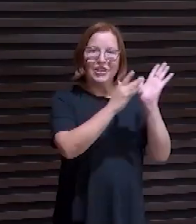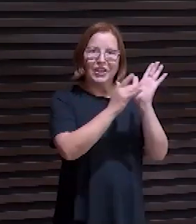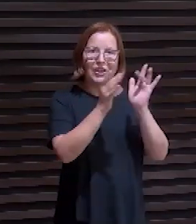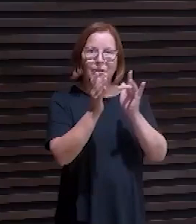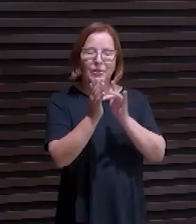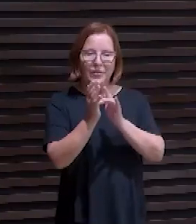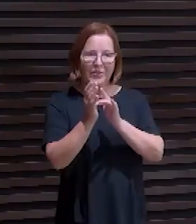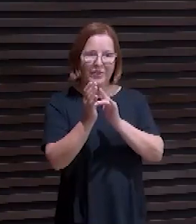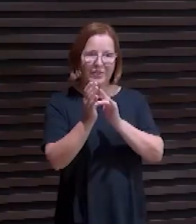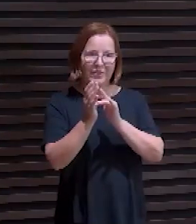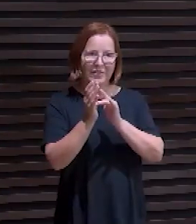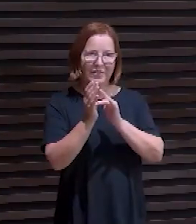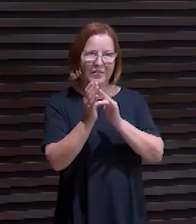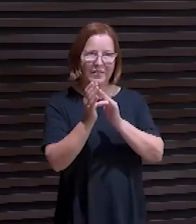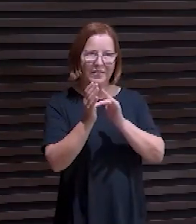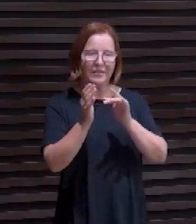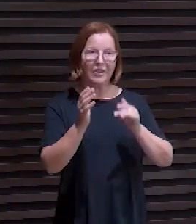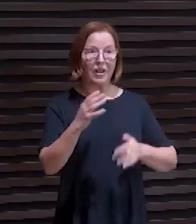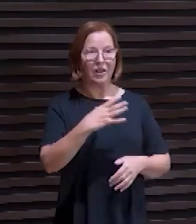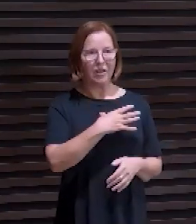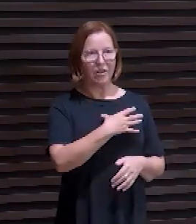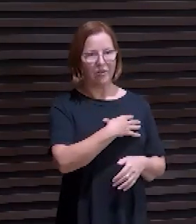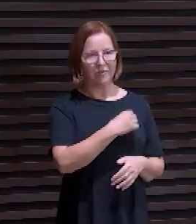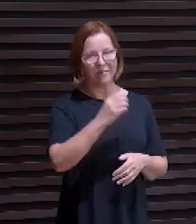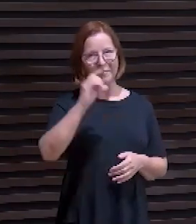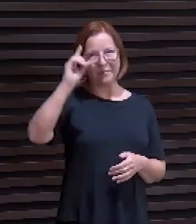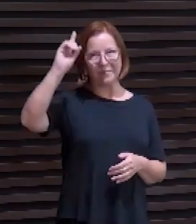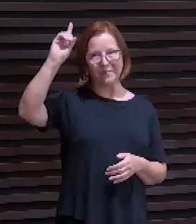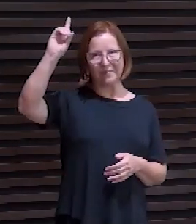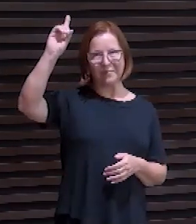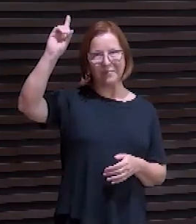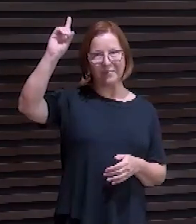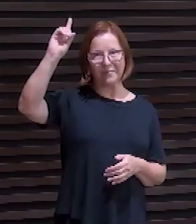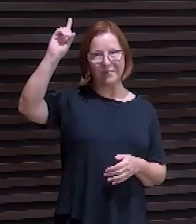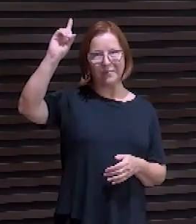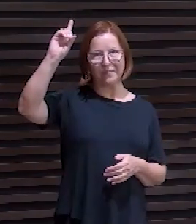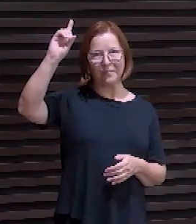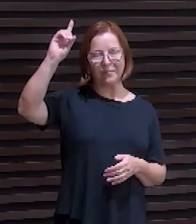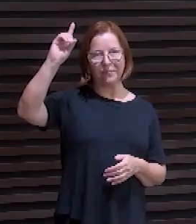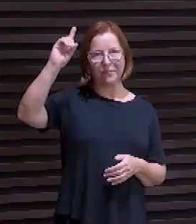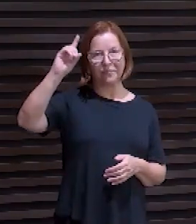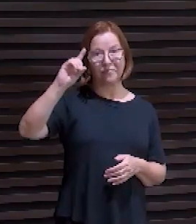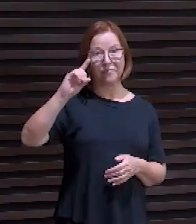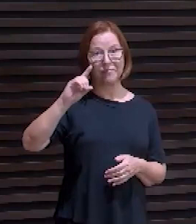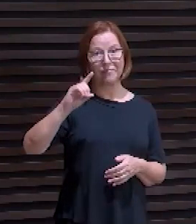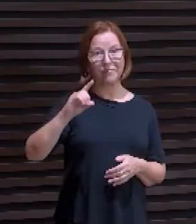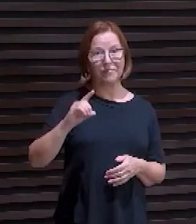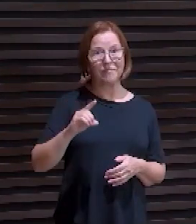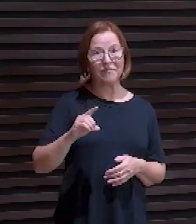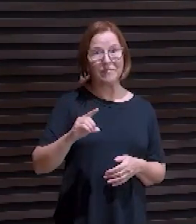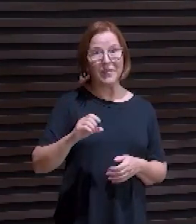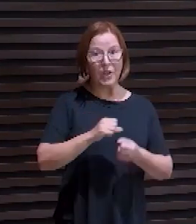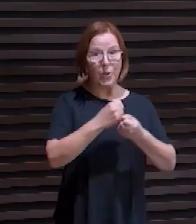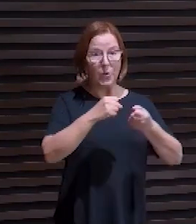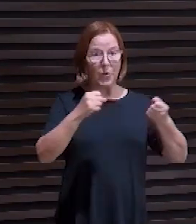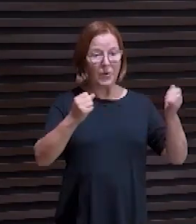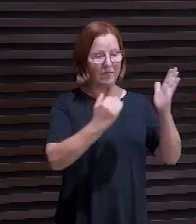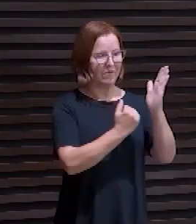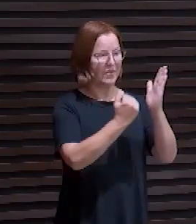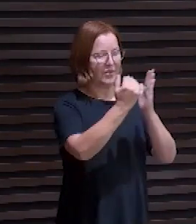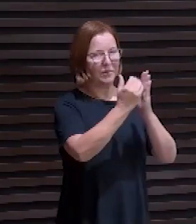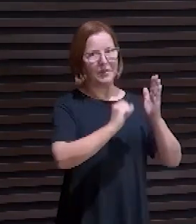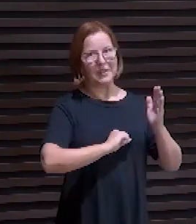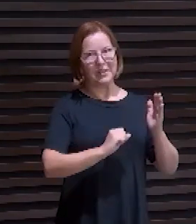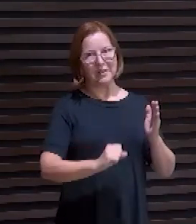Jesus, o Filho de Deus, como grande sumo sacerdote